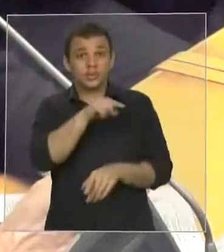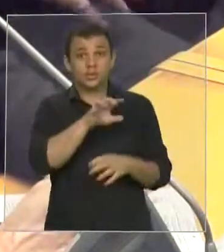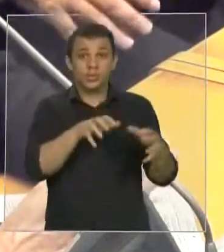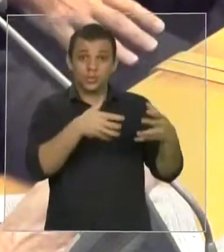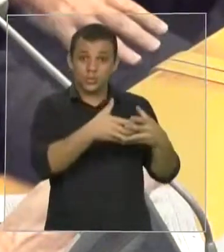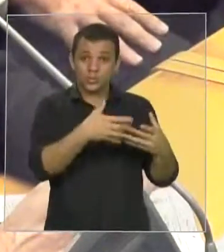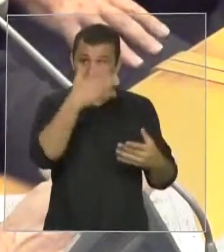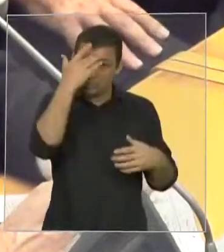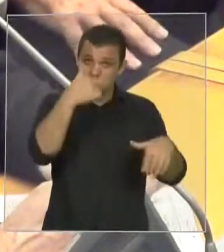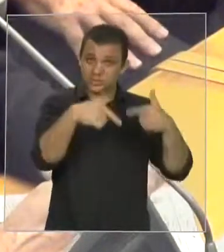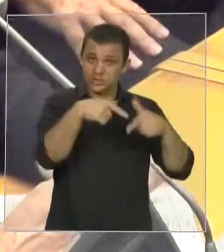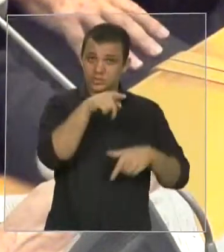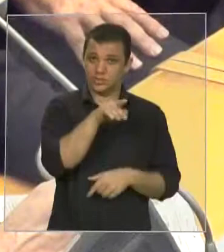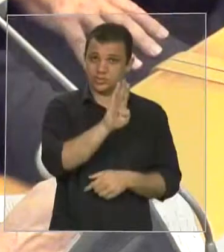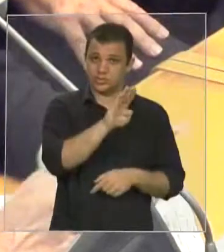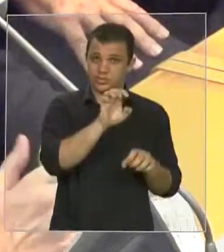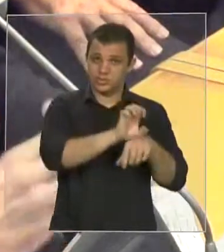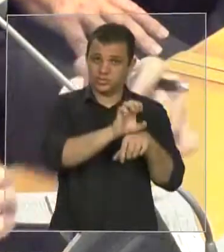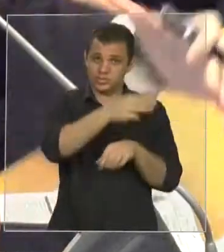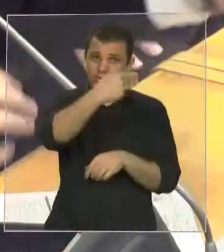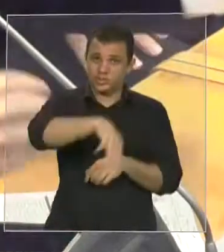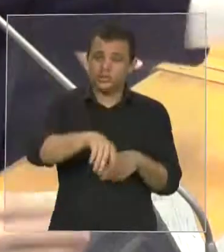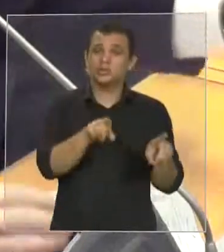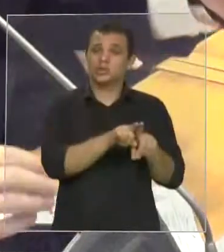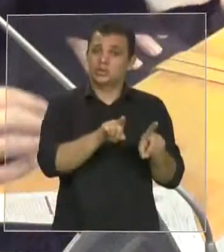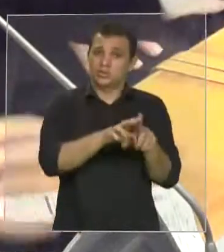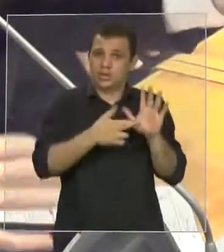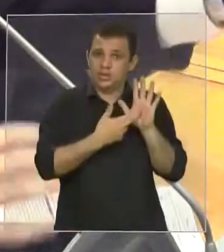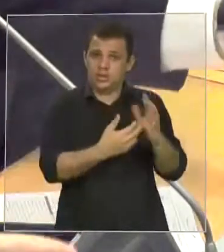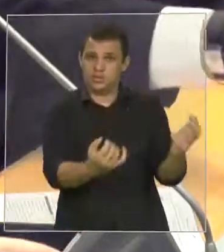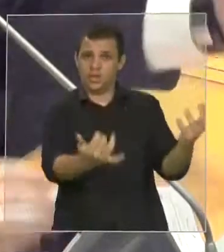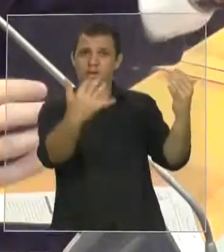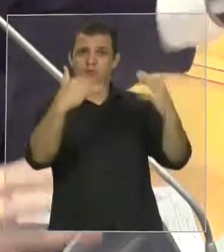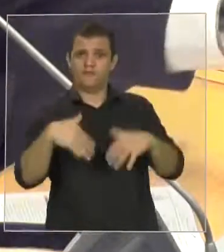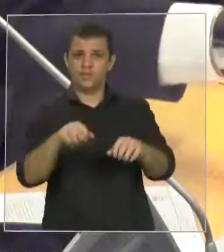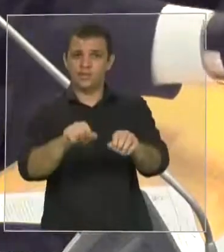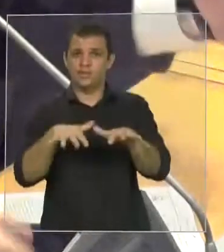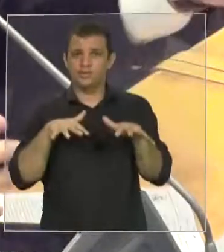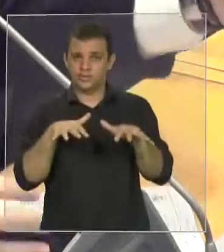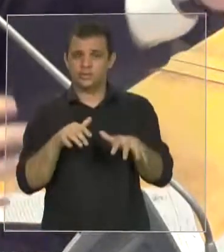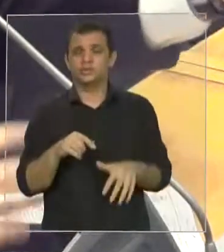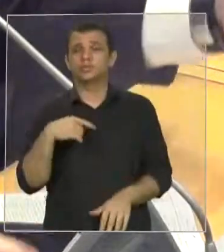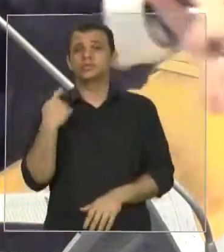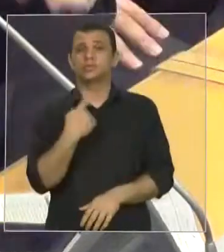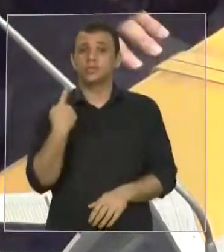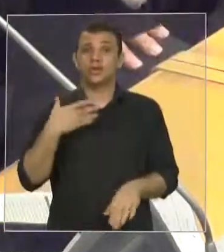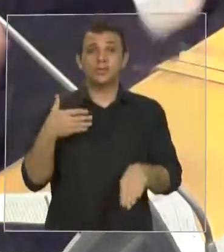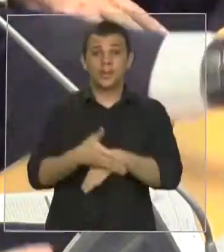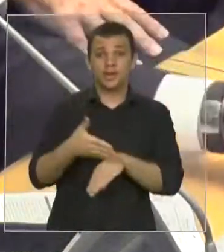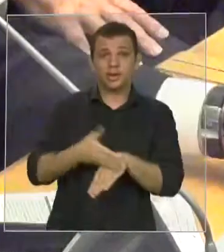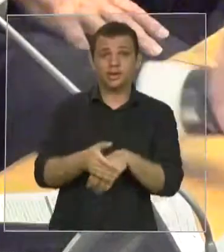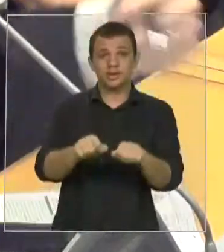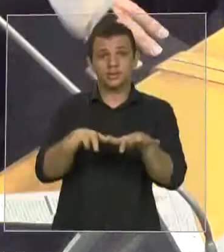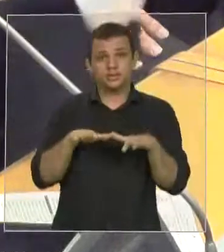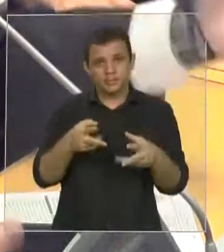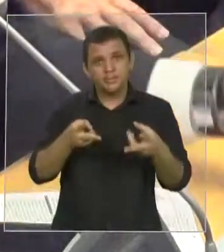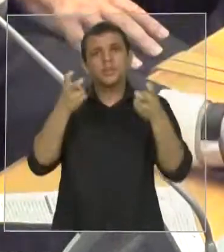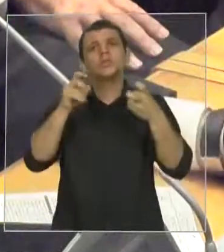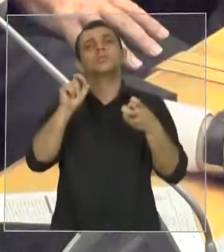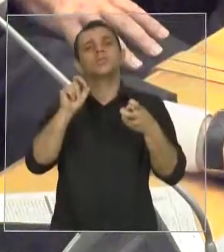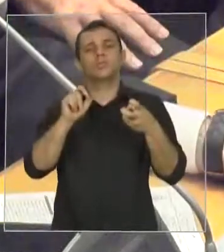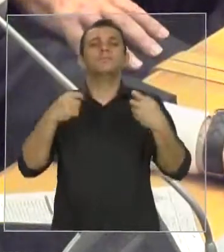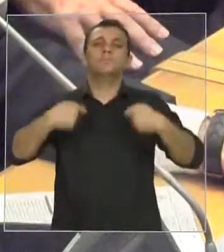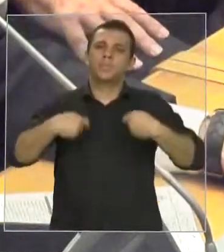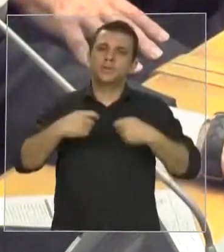servidores públicos do Estado do Maranhão, e ficou muito claro, né, em todas as audiências que participamos, que é necessário discutirmos mais,